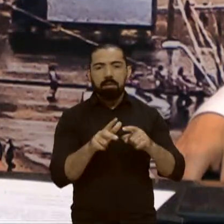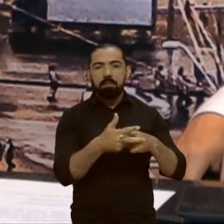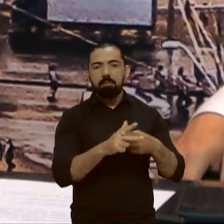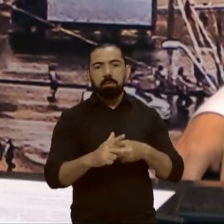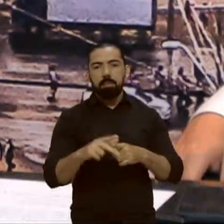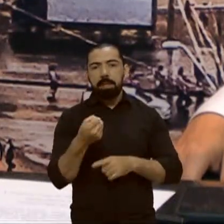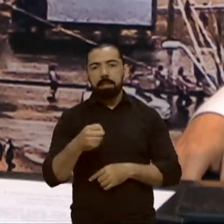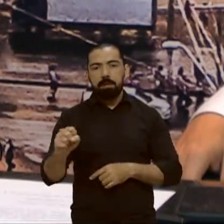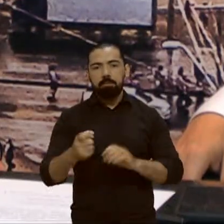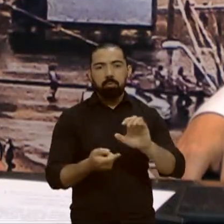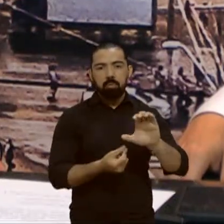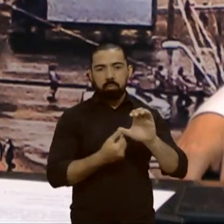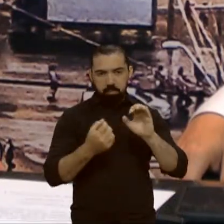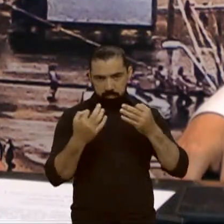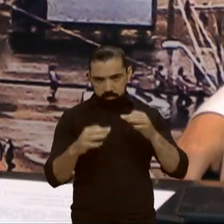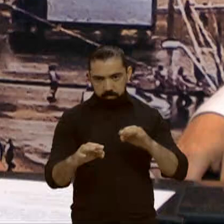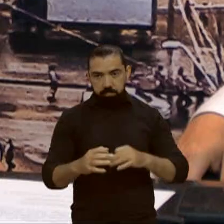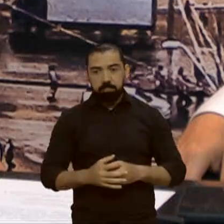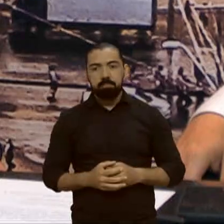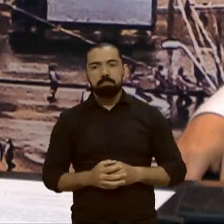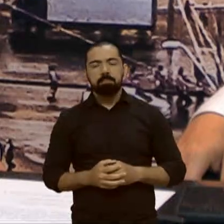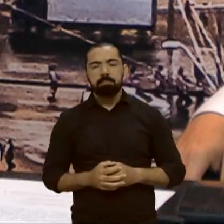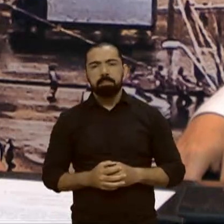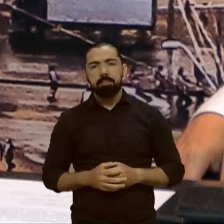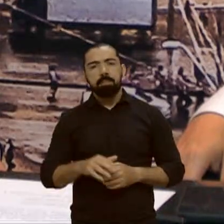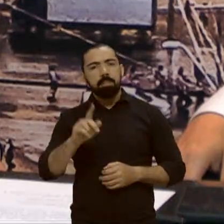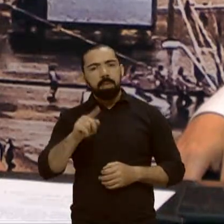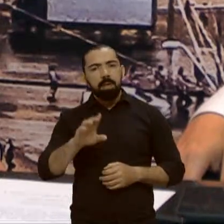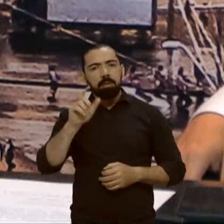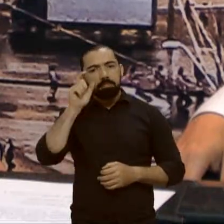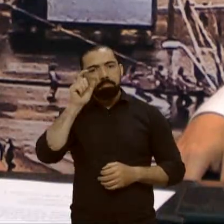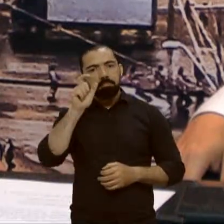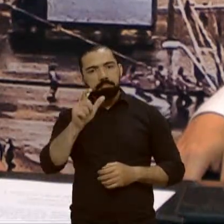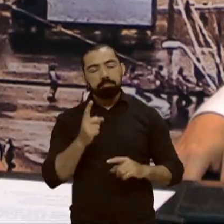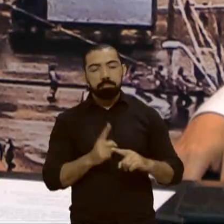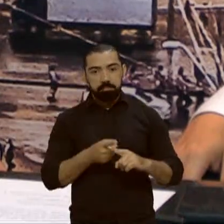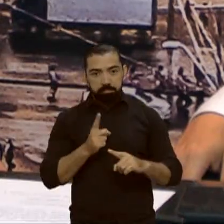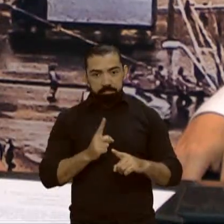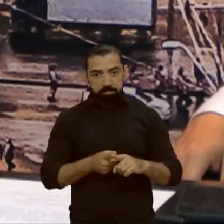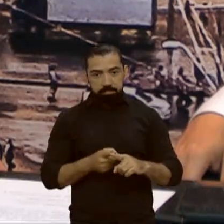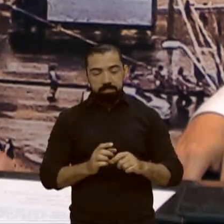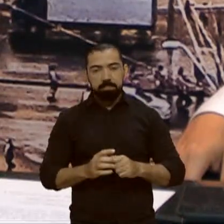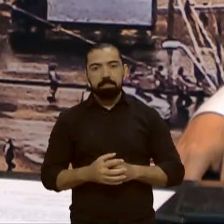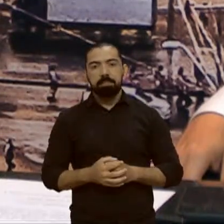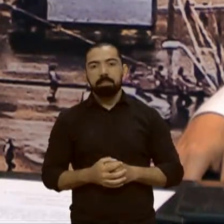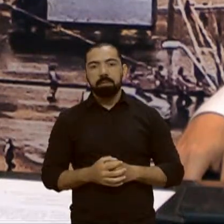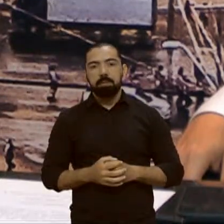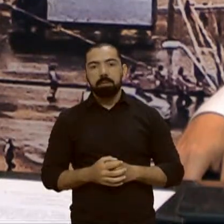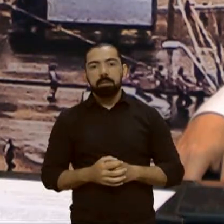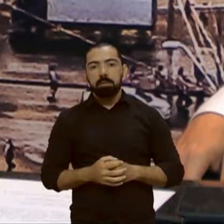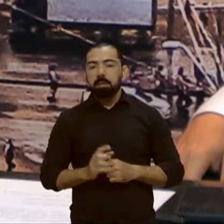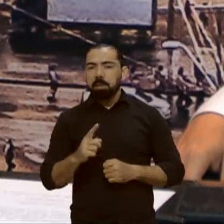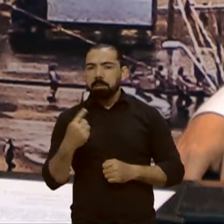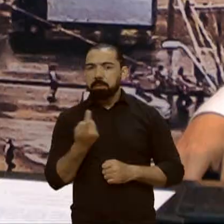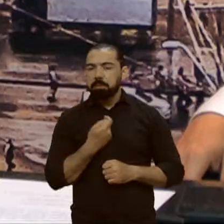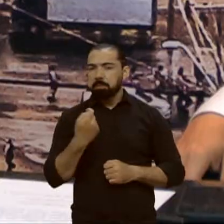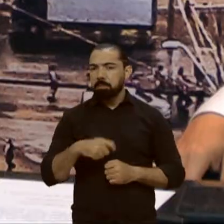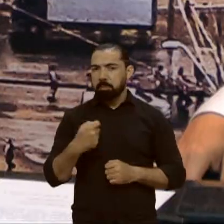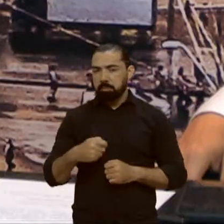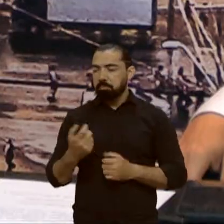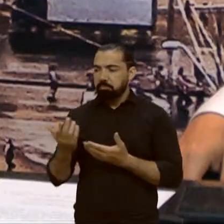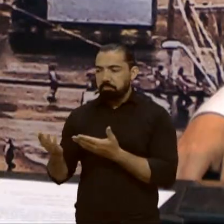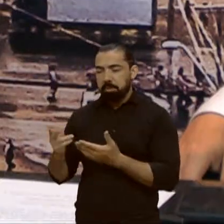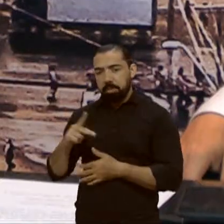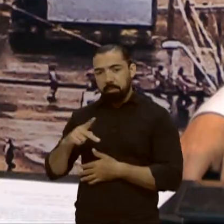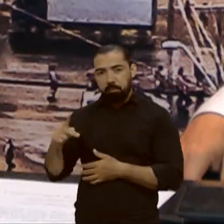É interessante a gente sempre vislumbrar como a professora